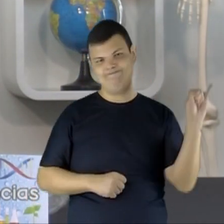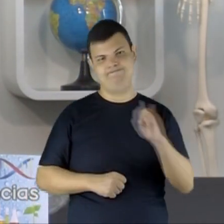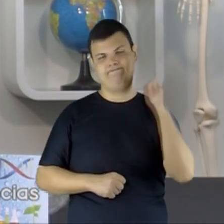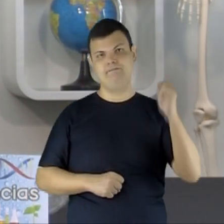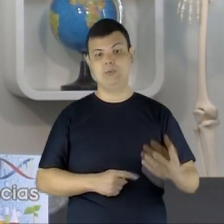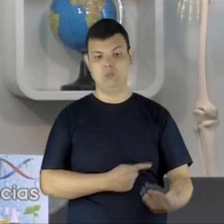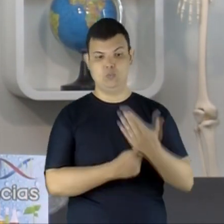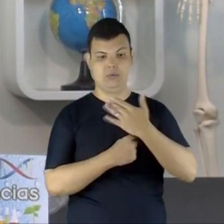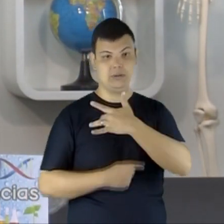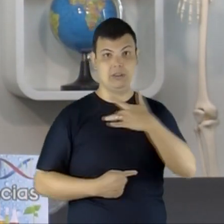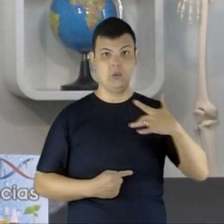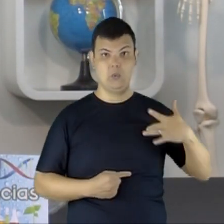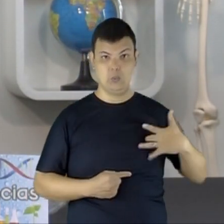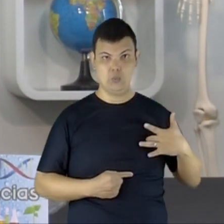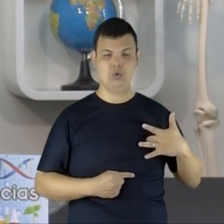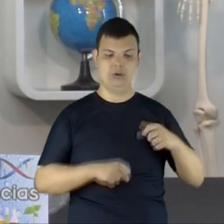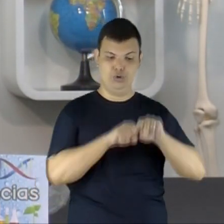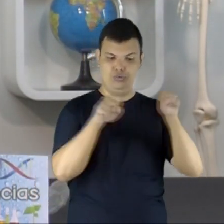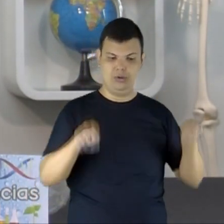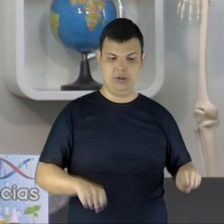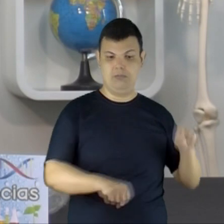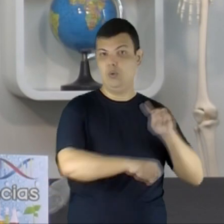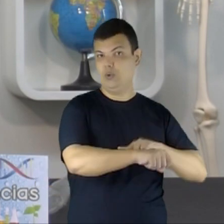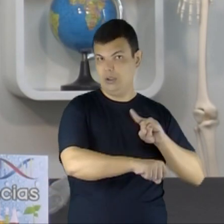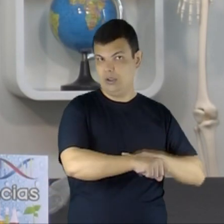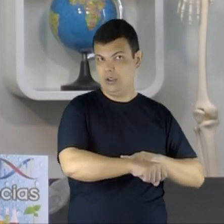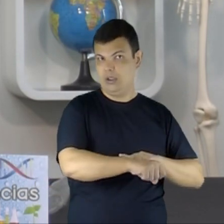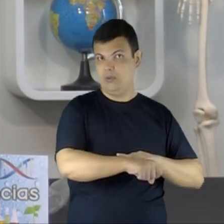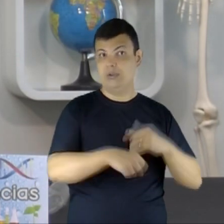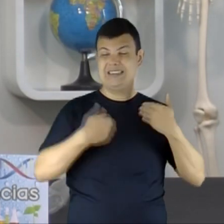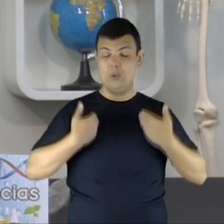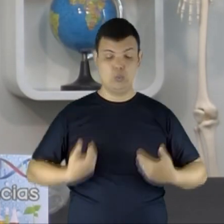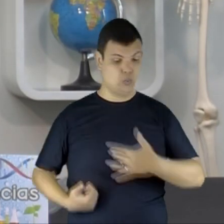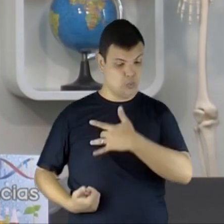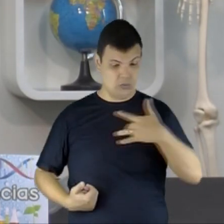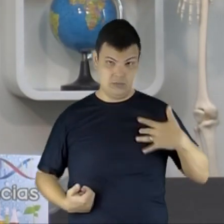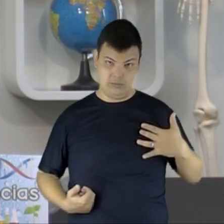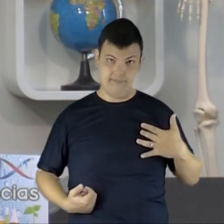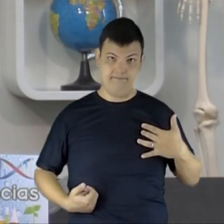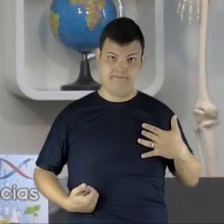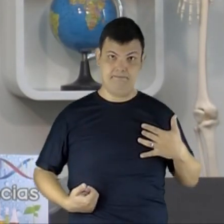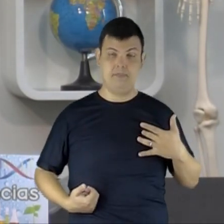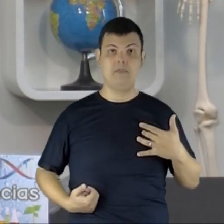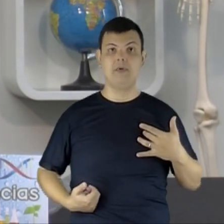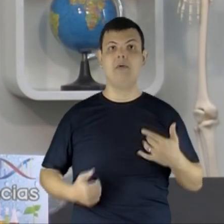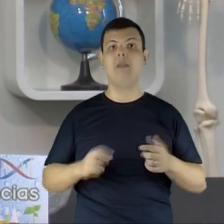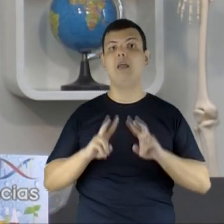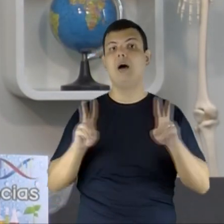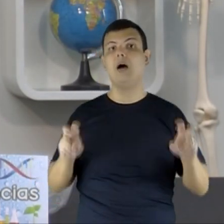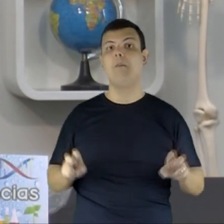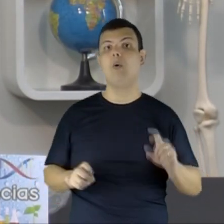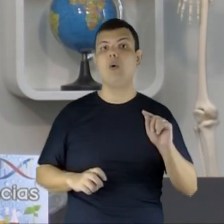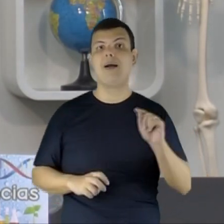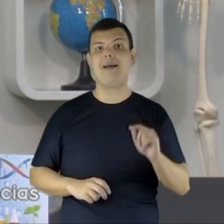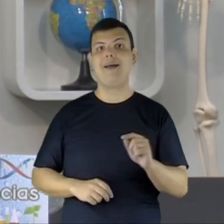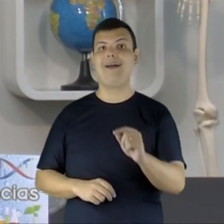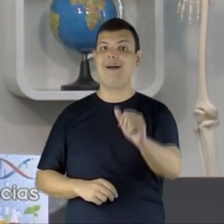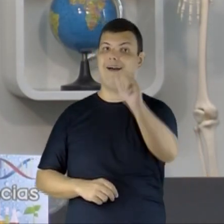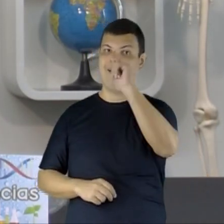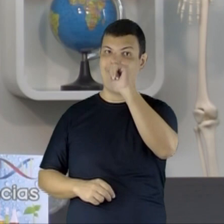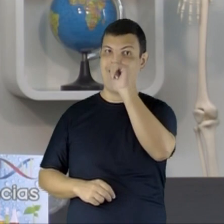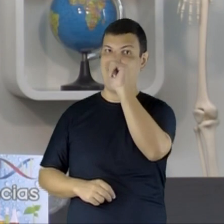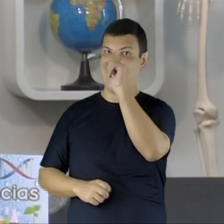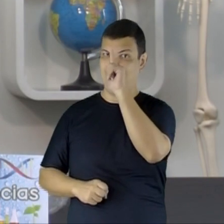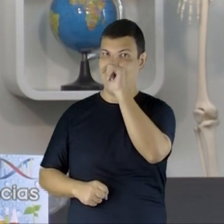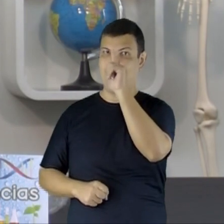saúde do nosso sistema urinário, para a saúde do nosso corpo de uma forma geral. nós vamos falar sobre a importância da água. Trouxe